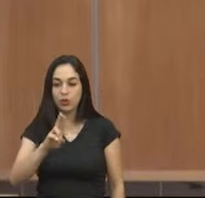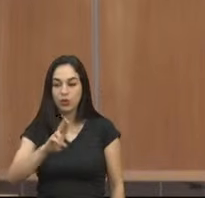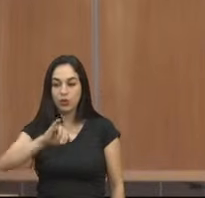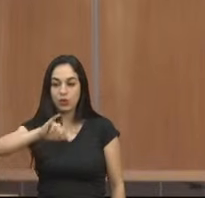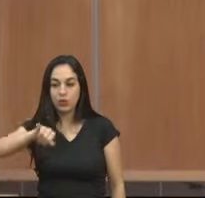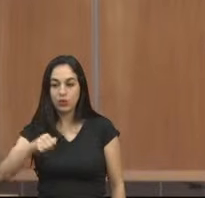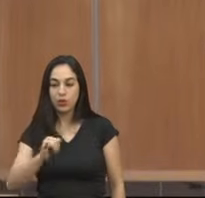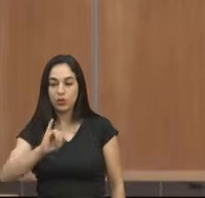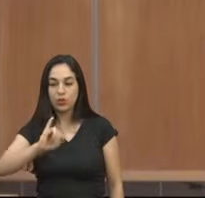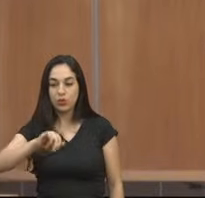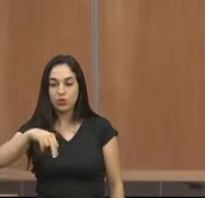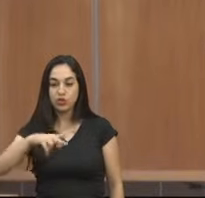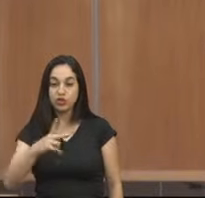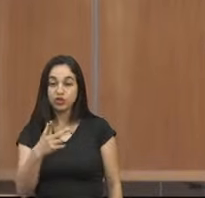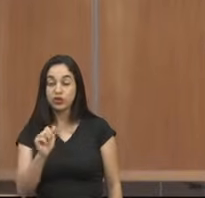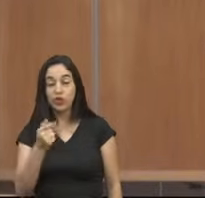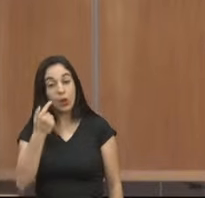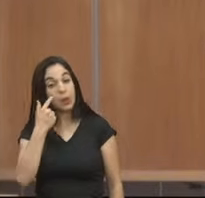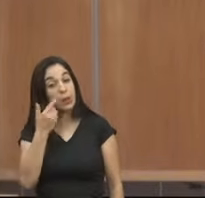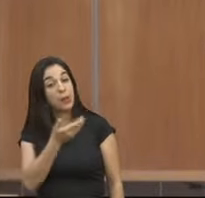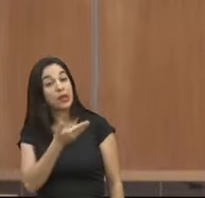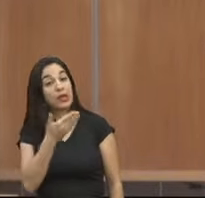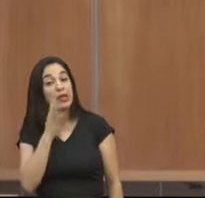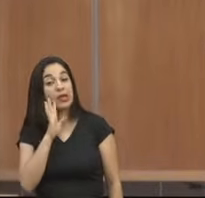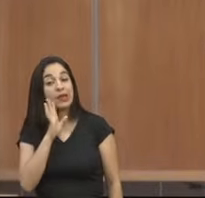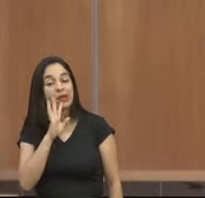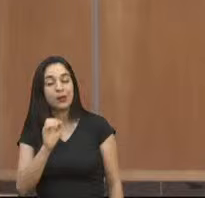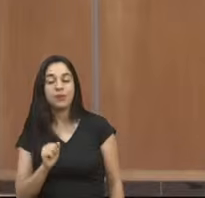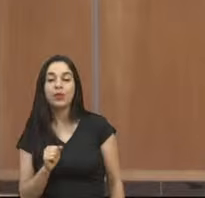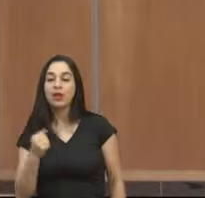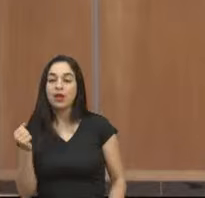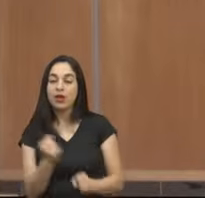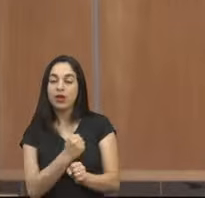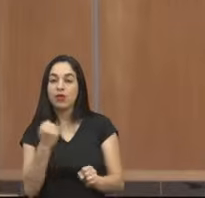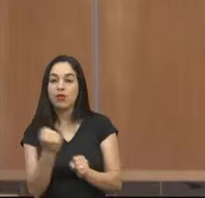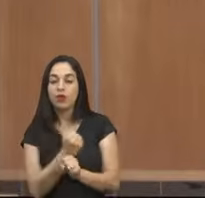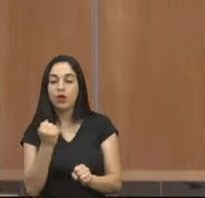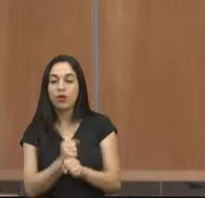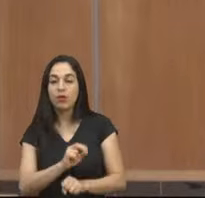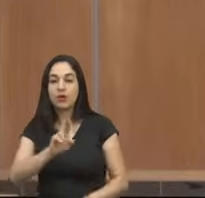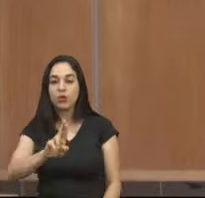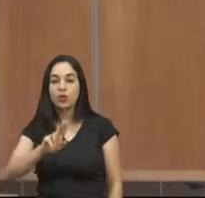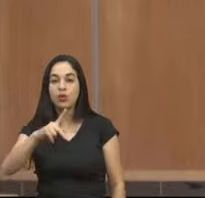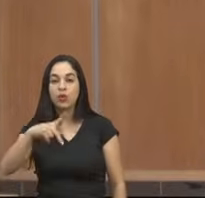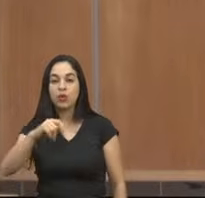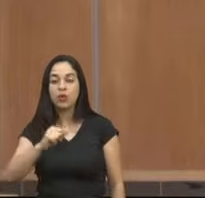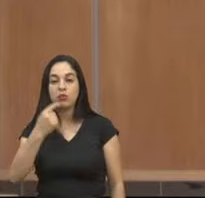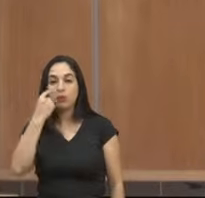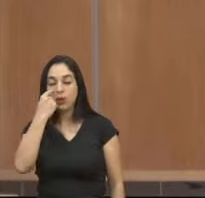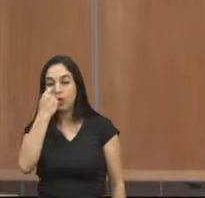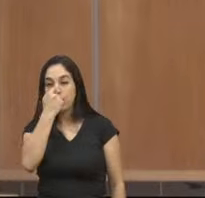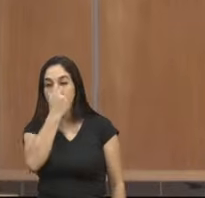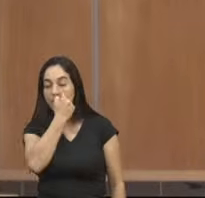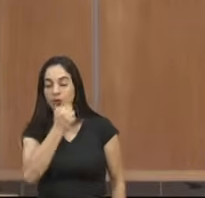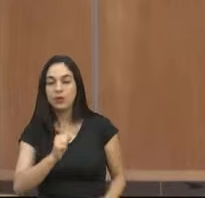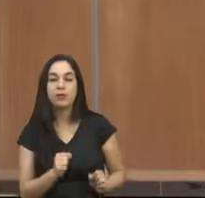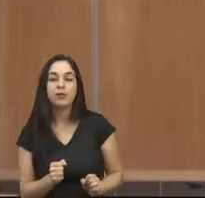Olha, que beleza, né? Reforma do Parque Minha Lua. Eu quero deixar aqui, pedir para os